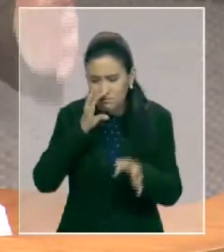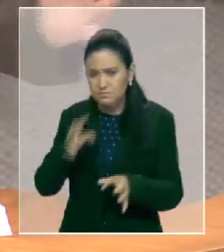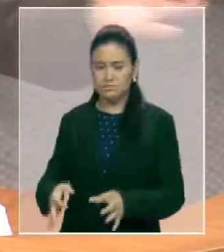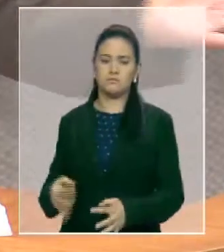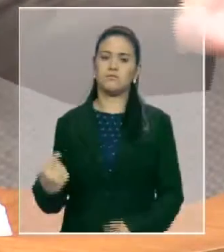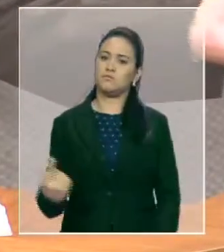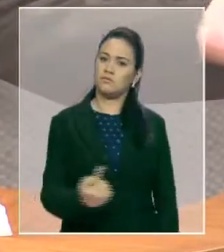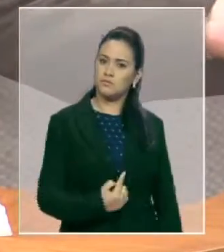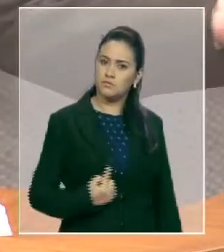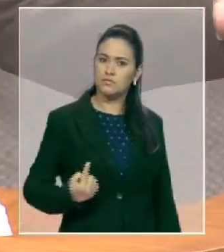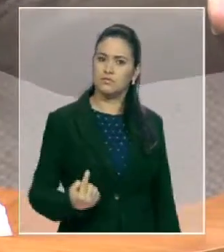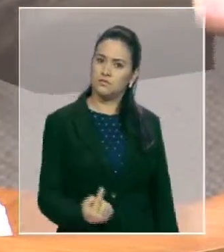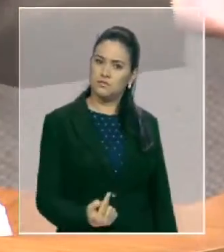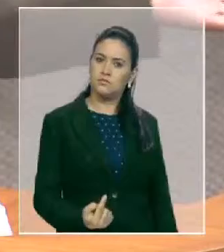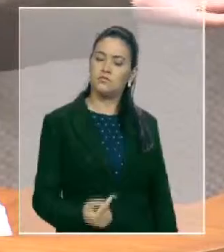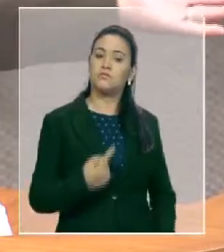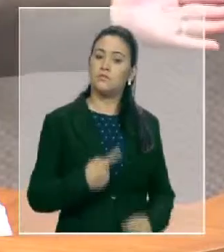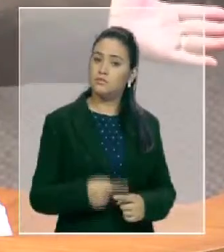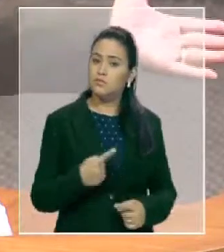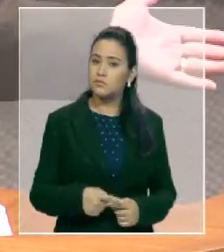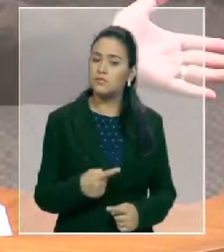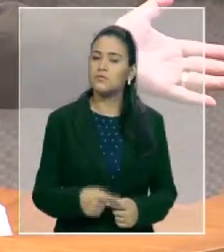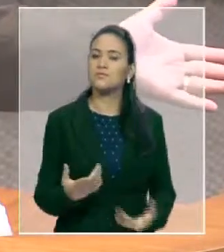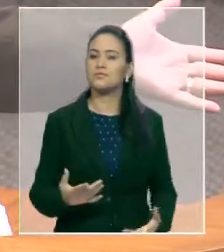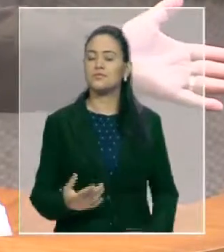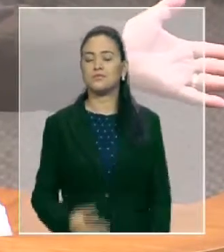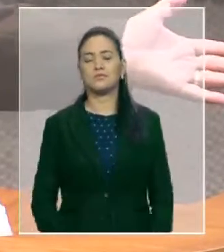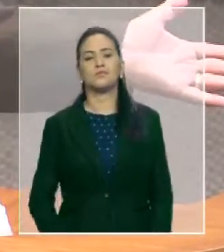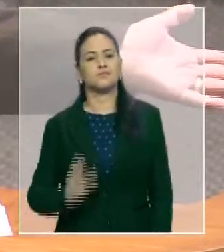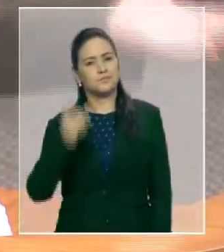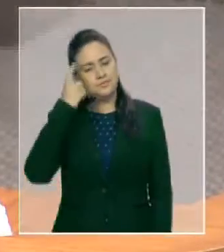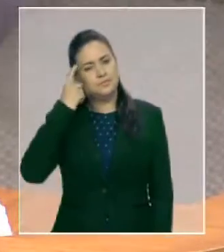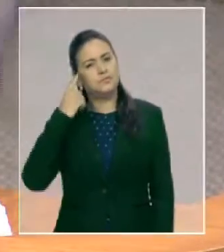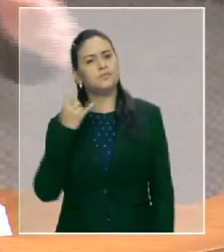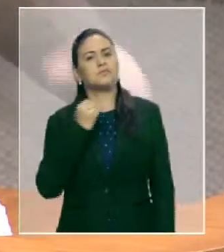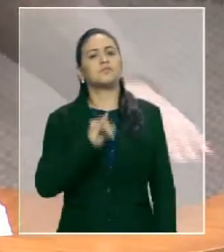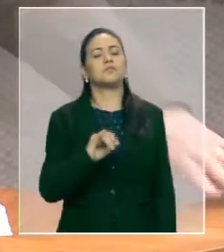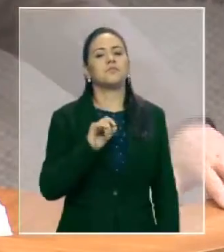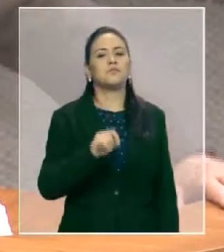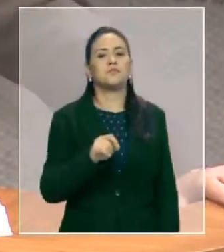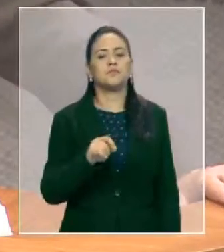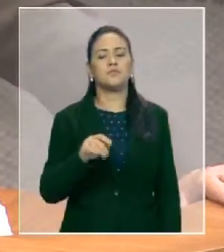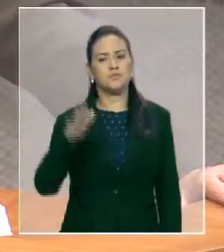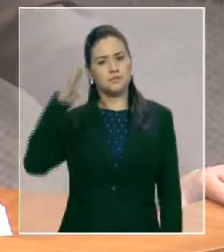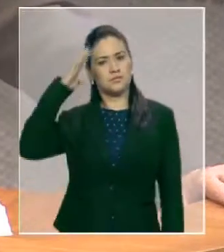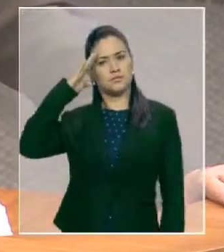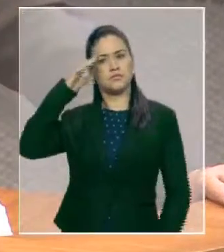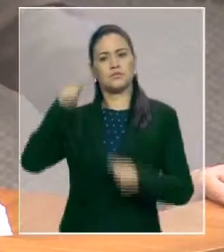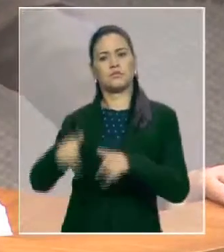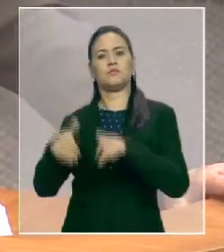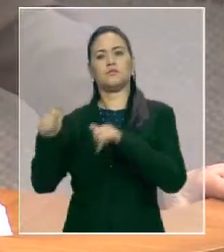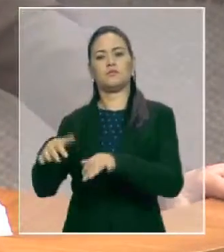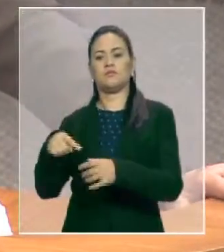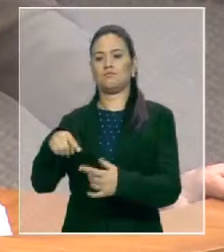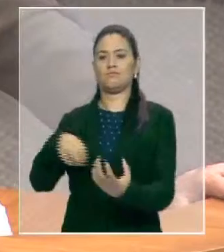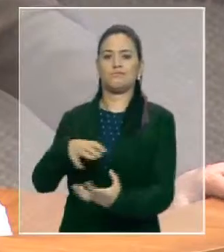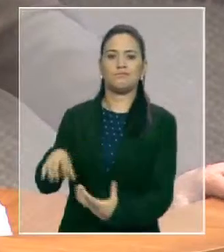já vimos se o Exército entrar em greve, como é que fica? Eu tive o desprazer, como delegado da Polícia Federal, chegar em